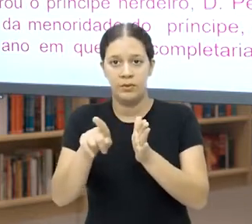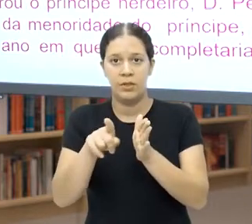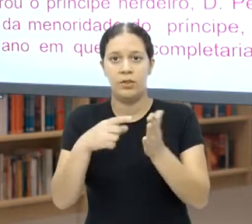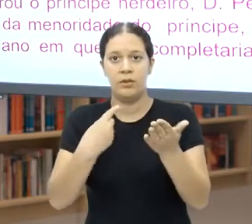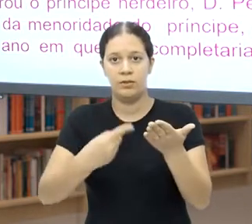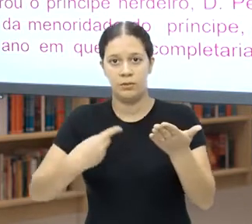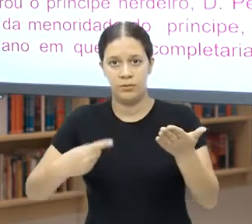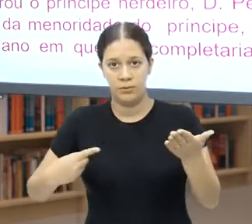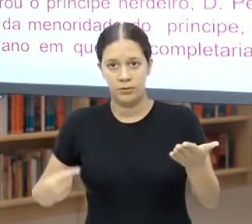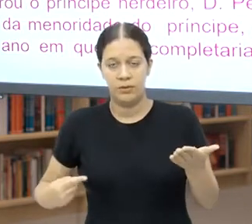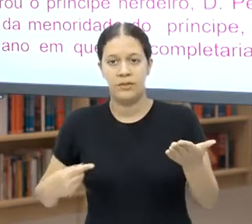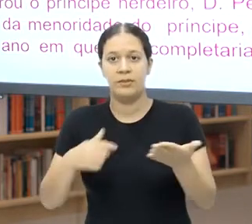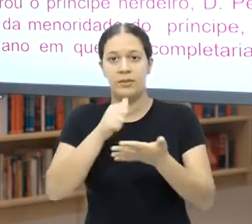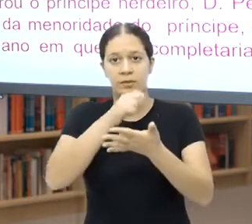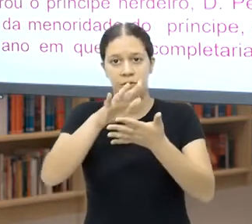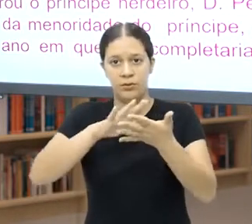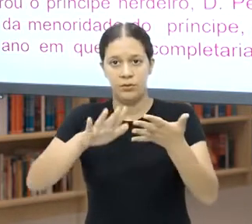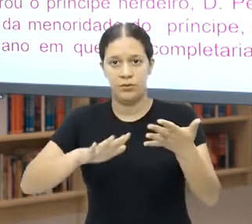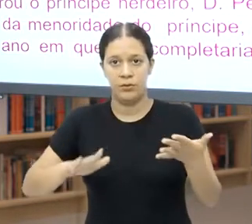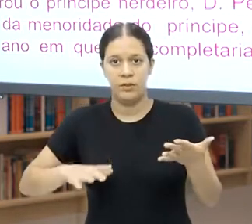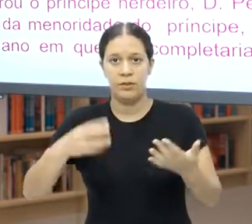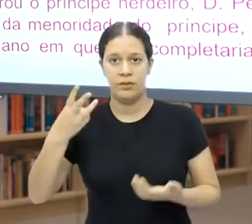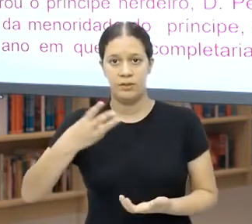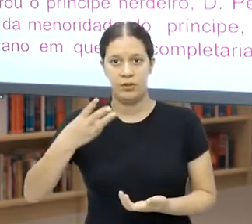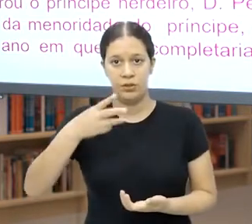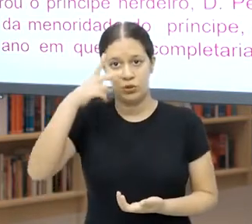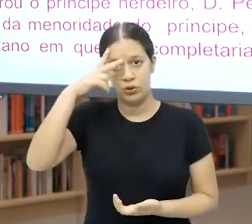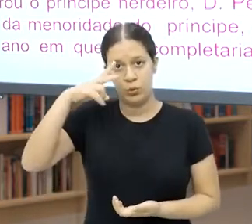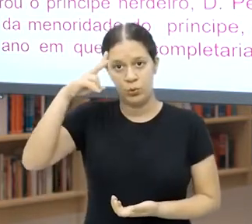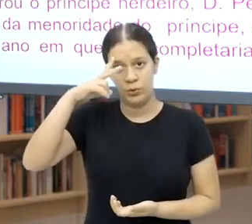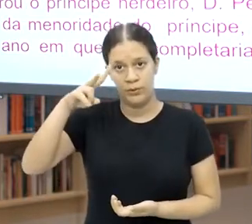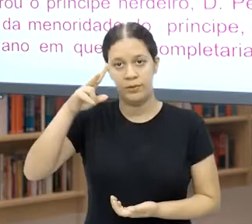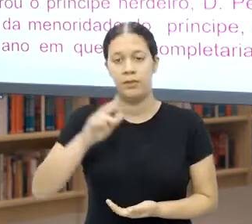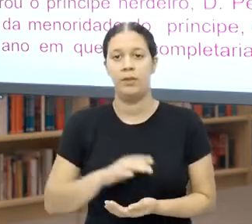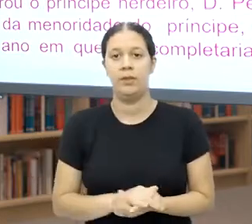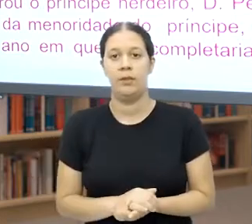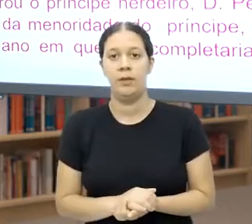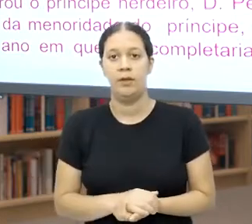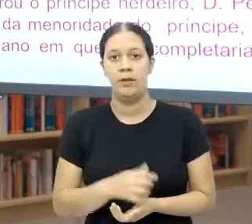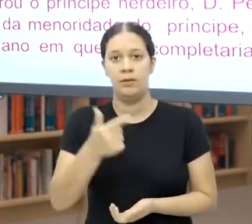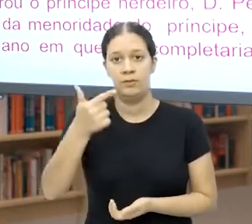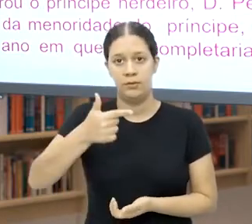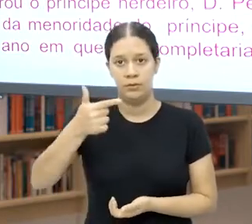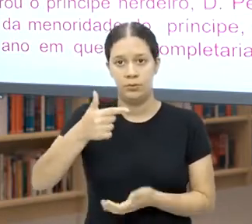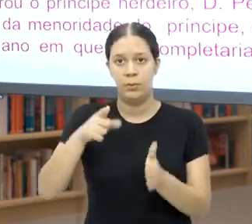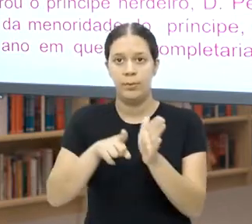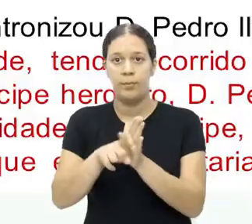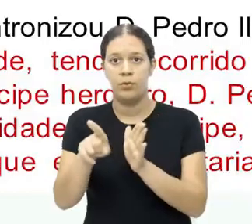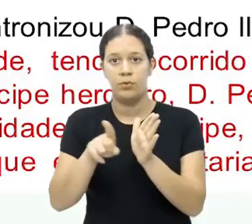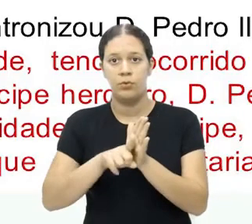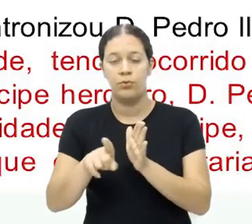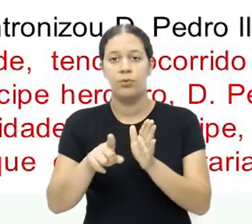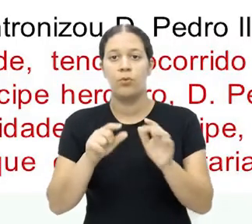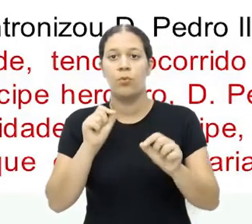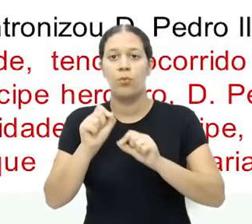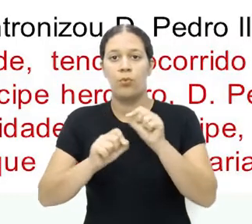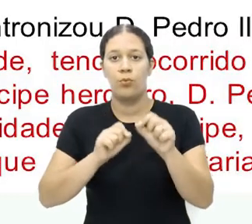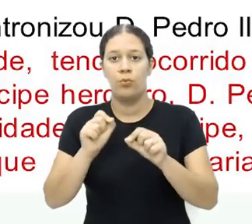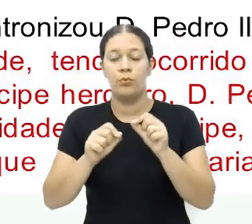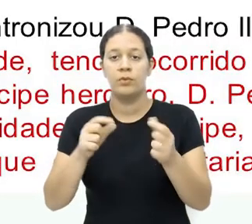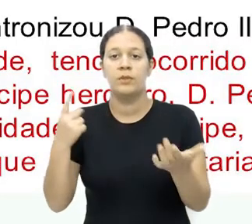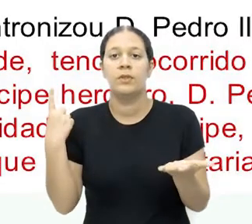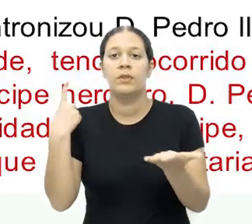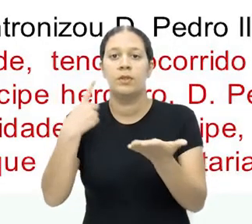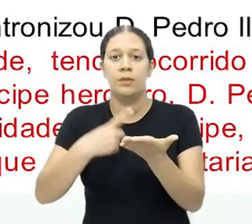do caderno de atividades 3, História. Segunda questão. Que episódio marcou